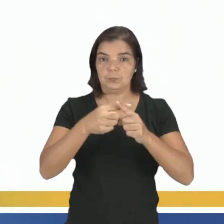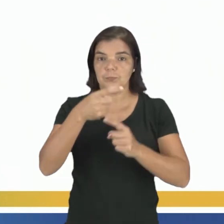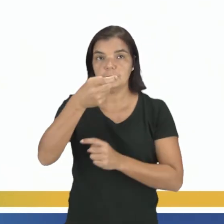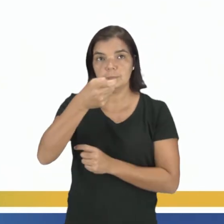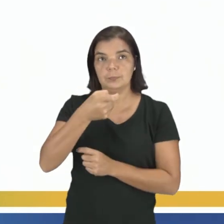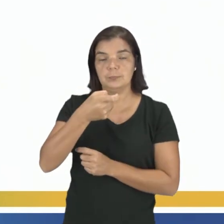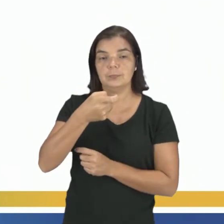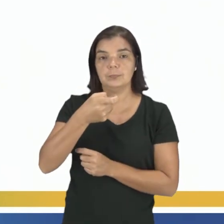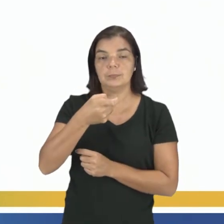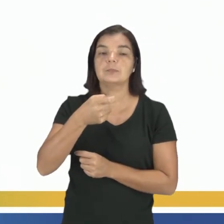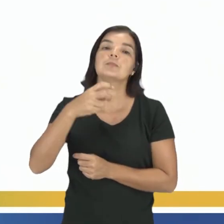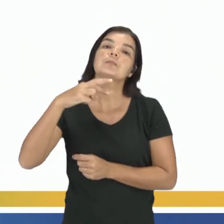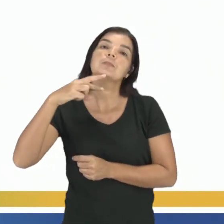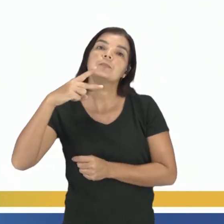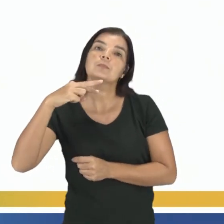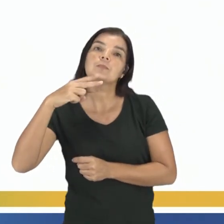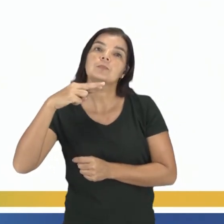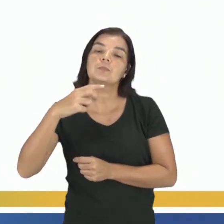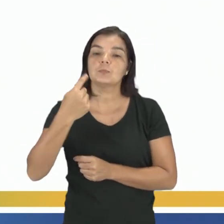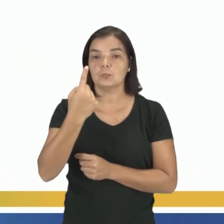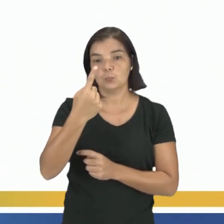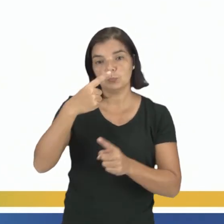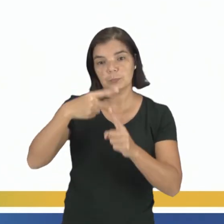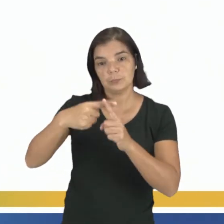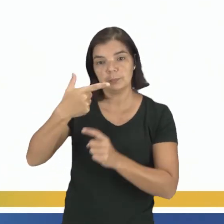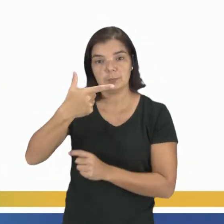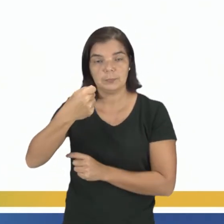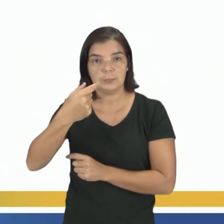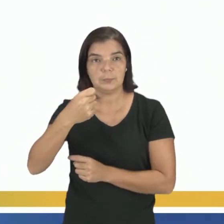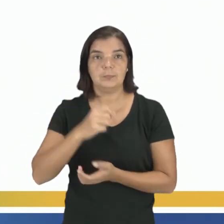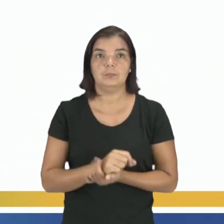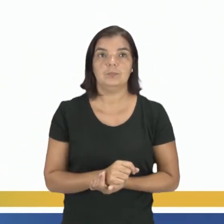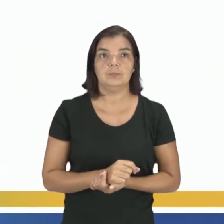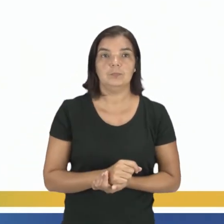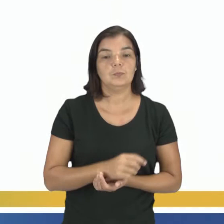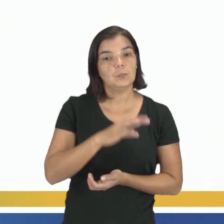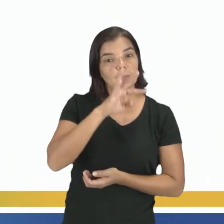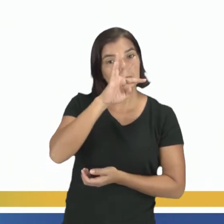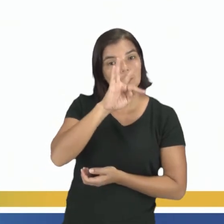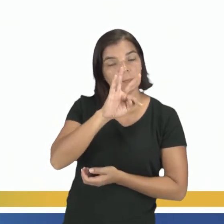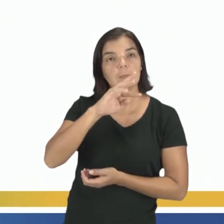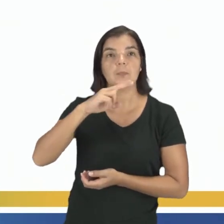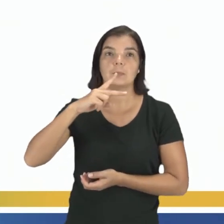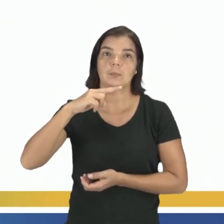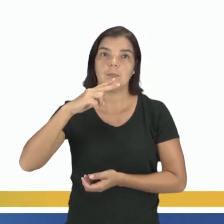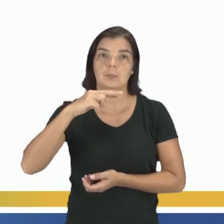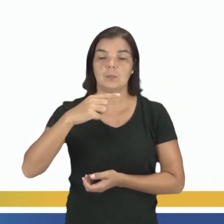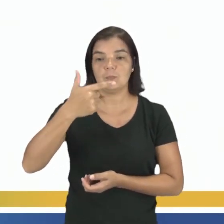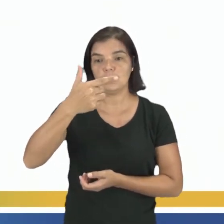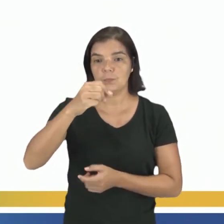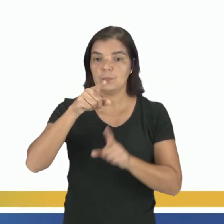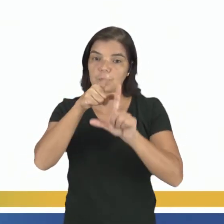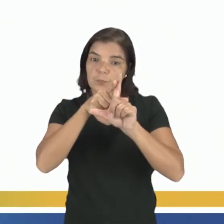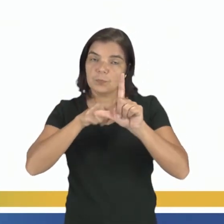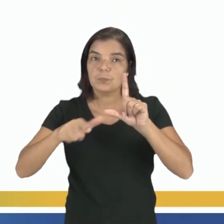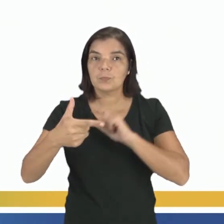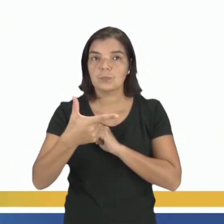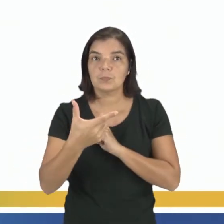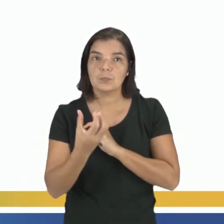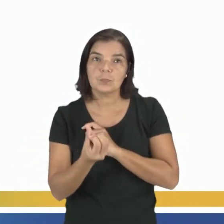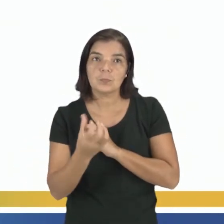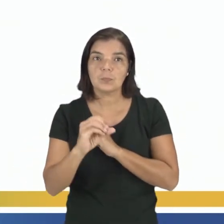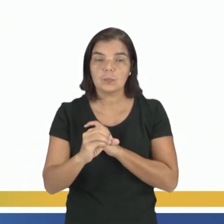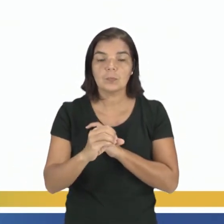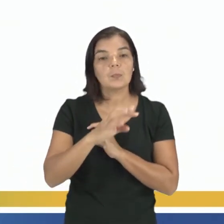vezes x, que no caso é t, né? É igual a 1 vezes 20. Isolo ali a minha incógnita, 20 por 60.